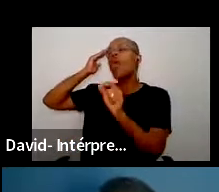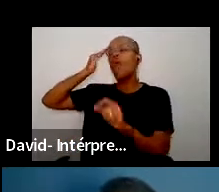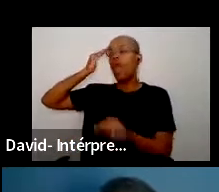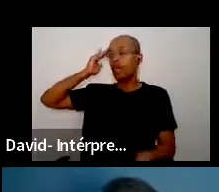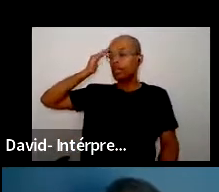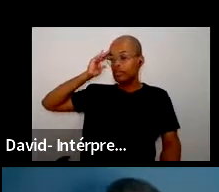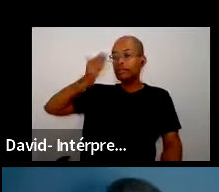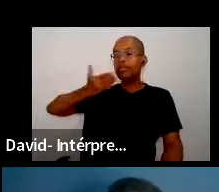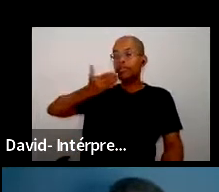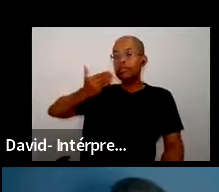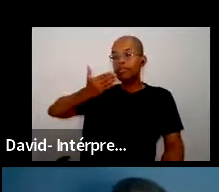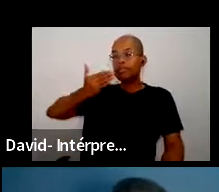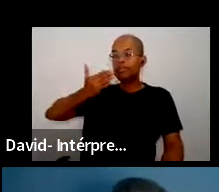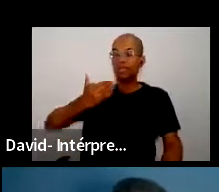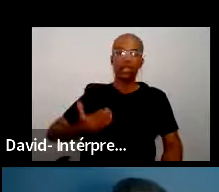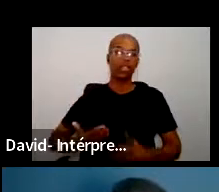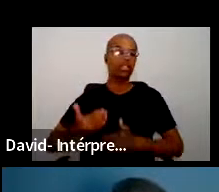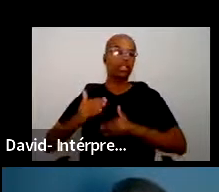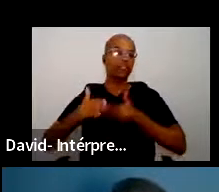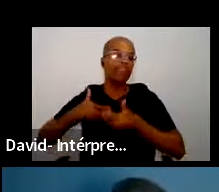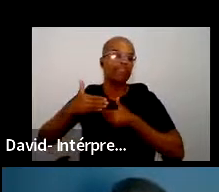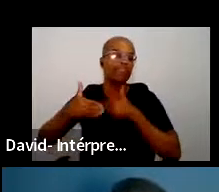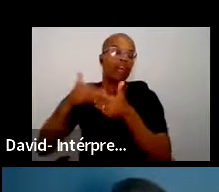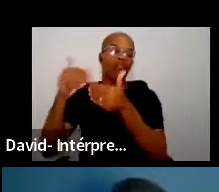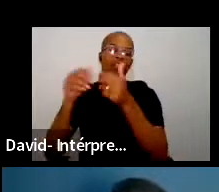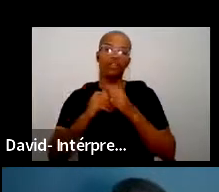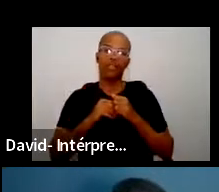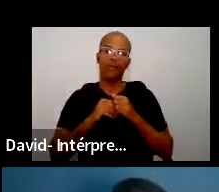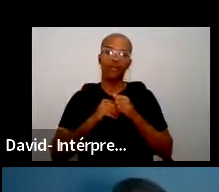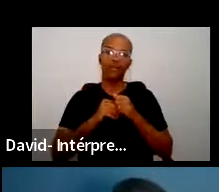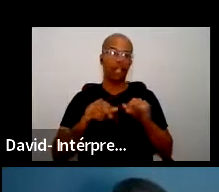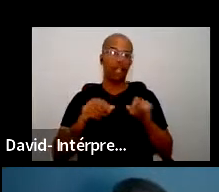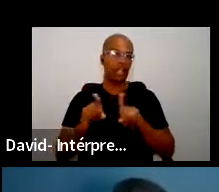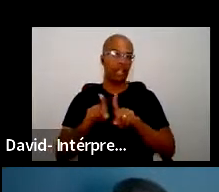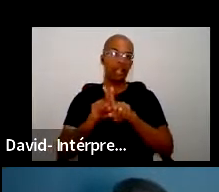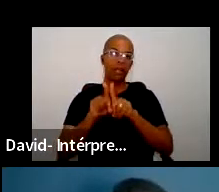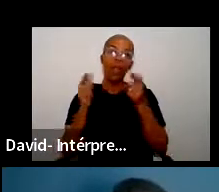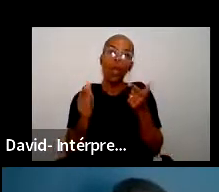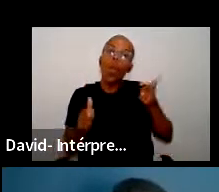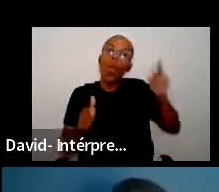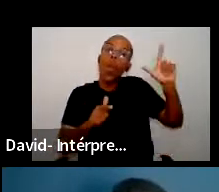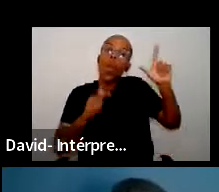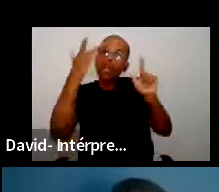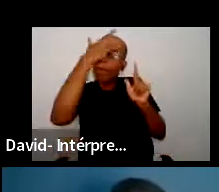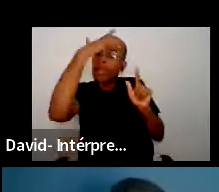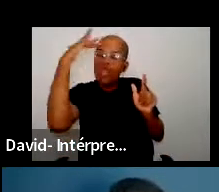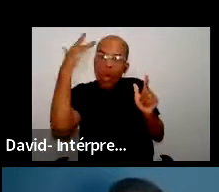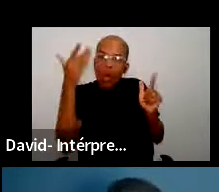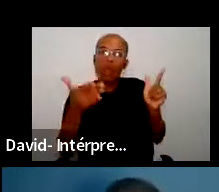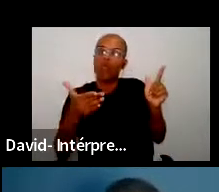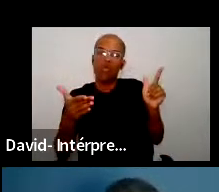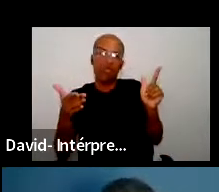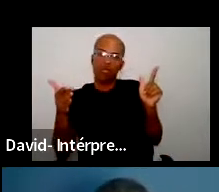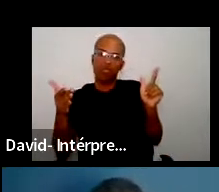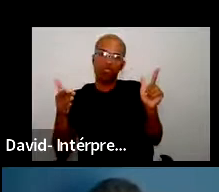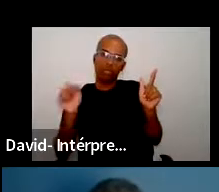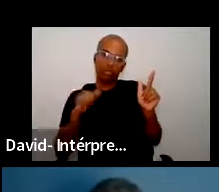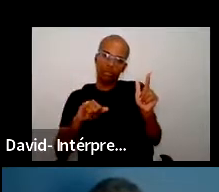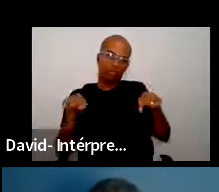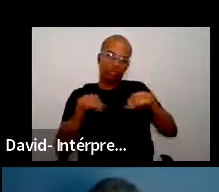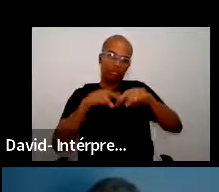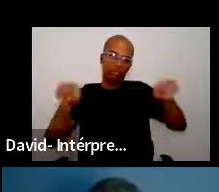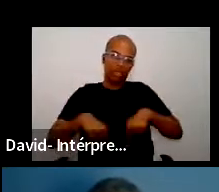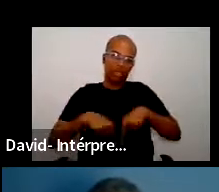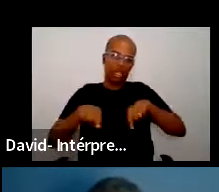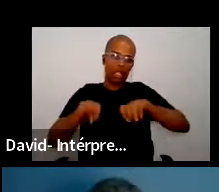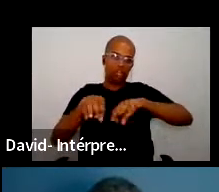ele possa avançar a fala do outro, e possa trazer outras pessoas, se tiver, por exemplo, numa sala de aula,